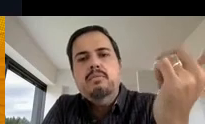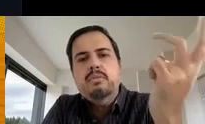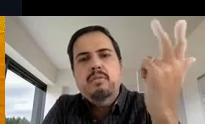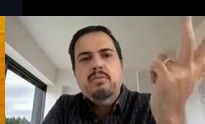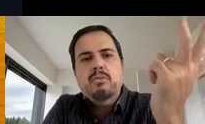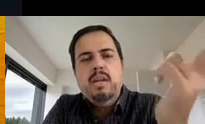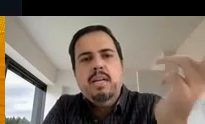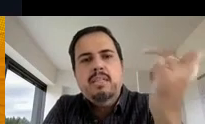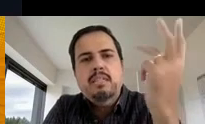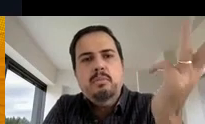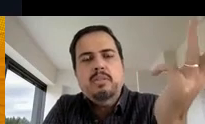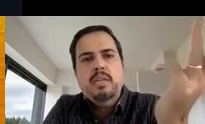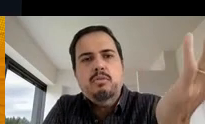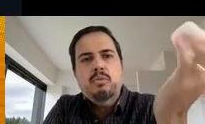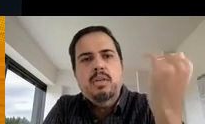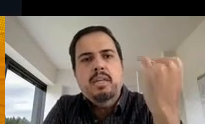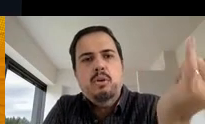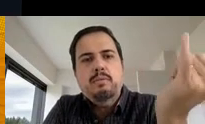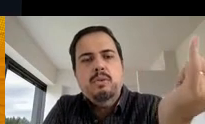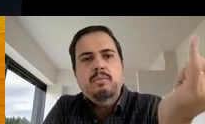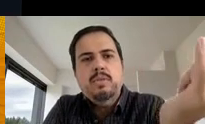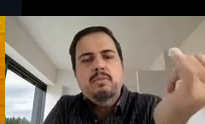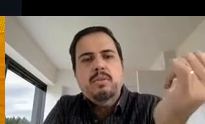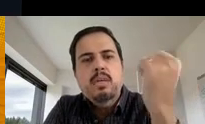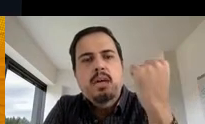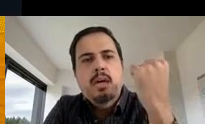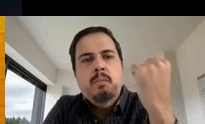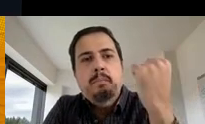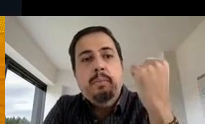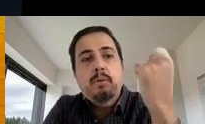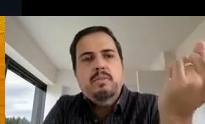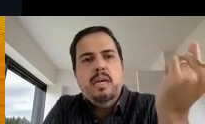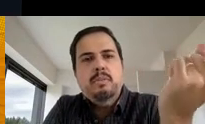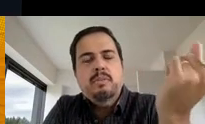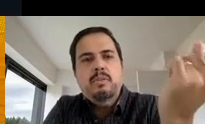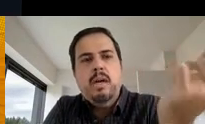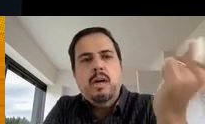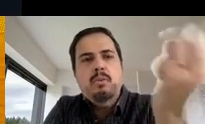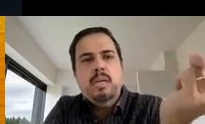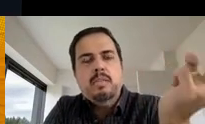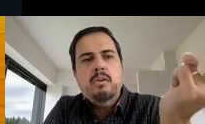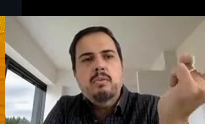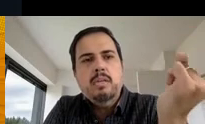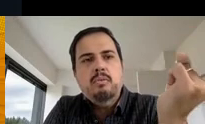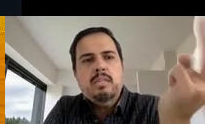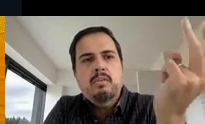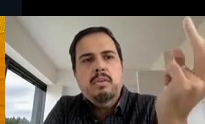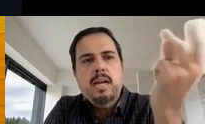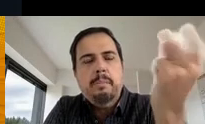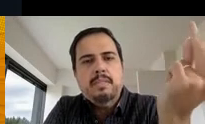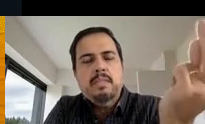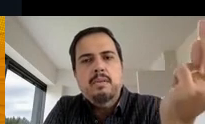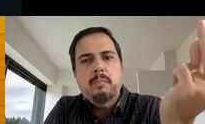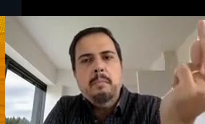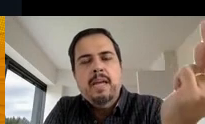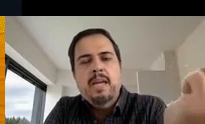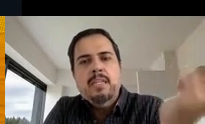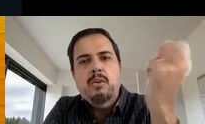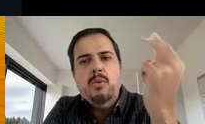de aplicativos, serviços online, serviços por assinatura, né, software como serviço, produtividade profissional,